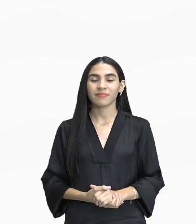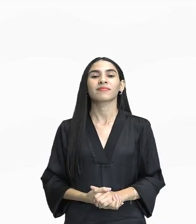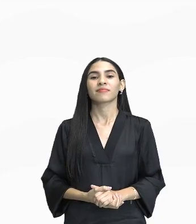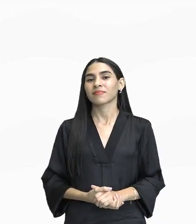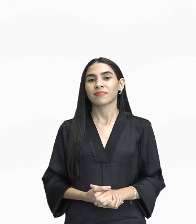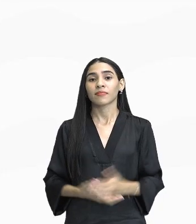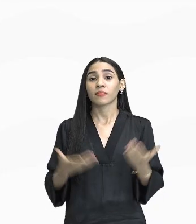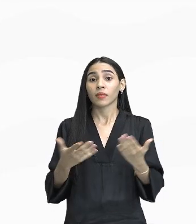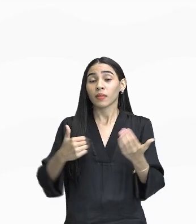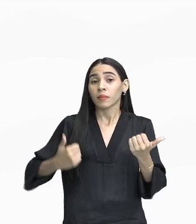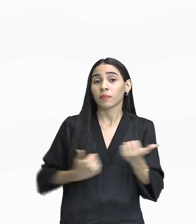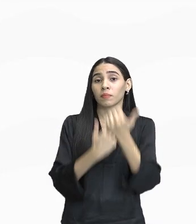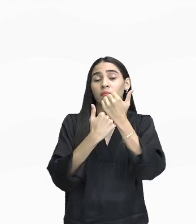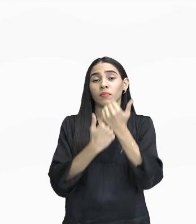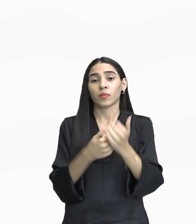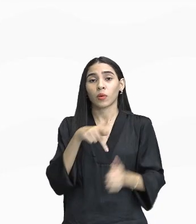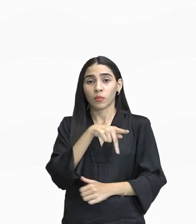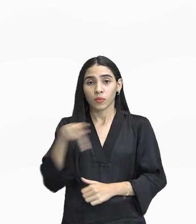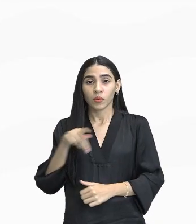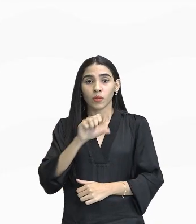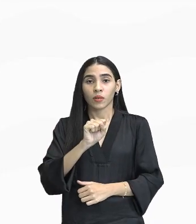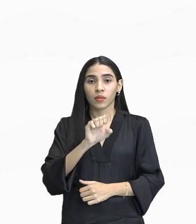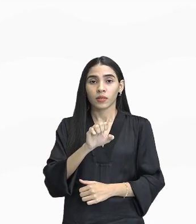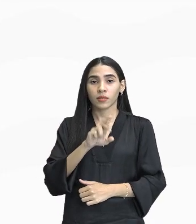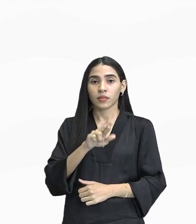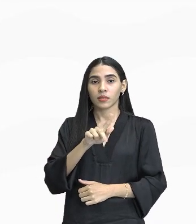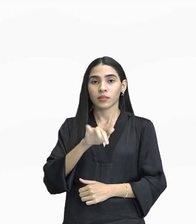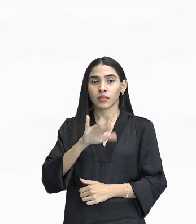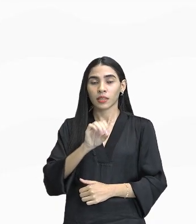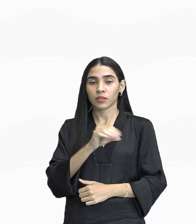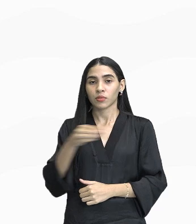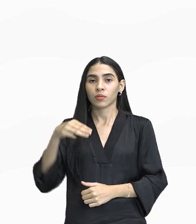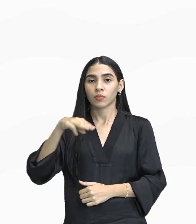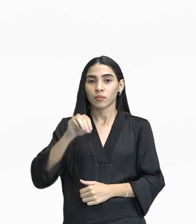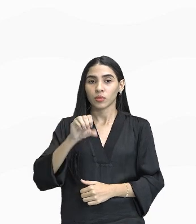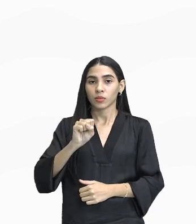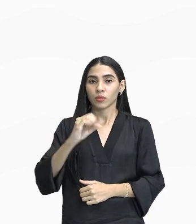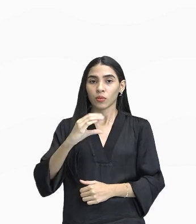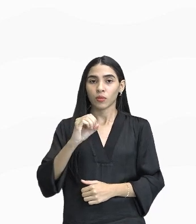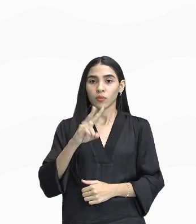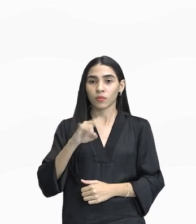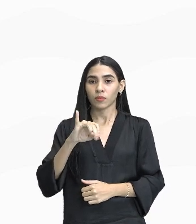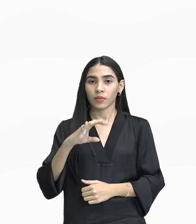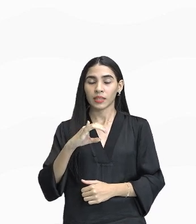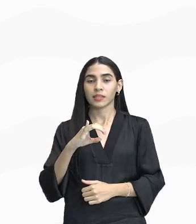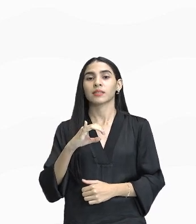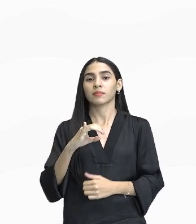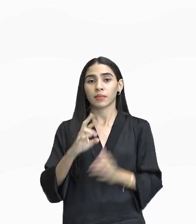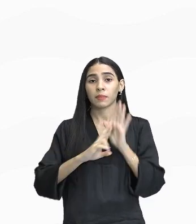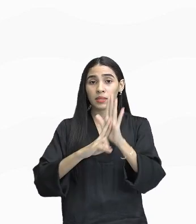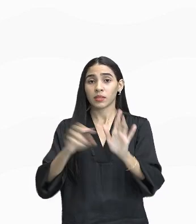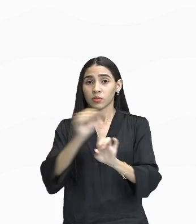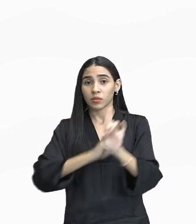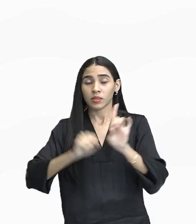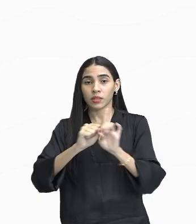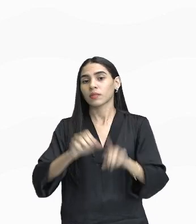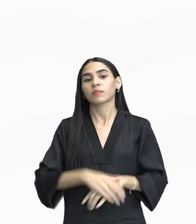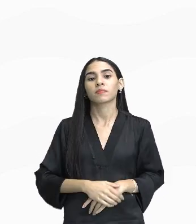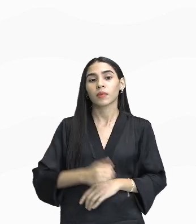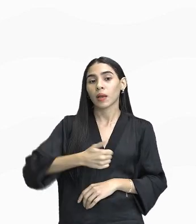Vamos aí só reforçar o que o nosso professor Sérgio Moscovici nos falou sobre abordagens de pesquisa em representações